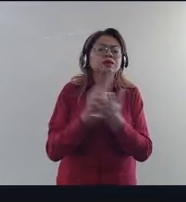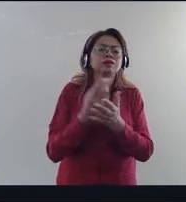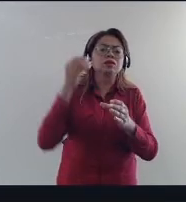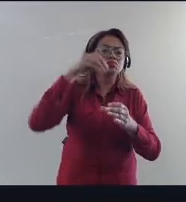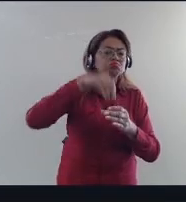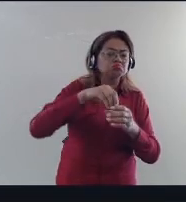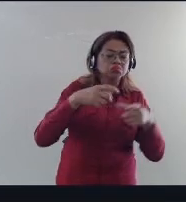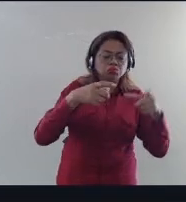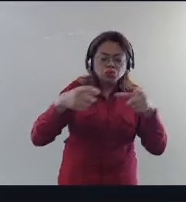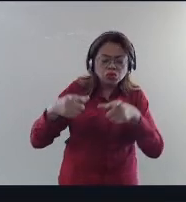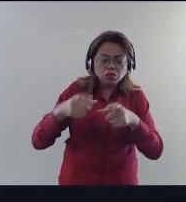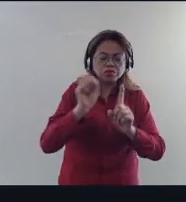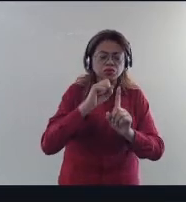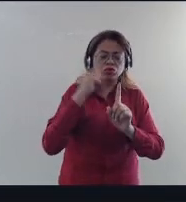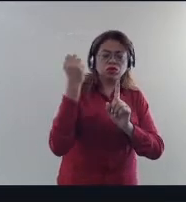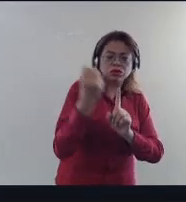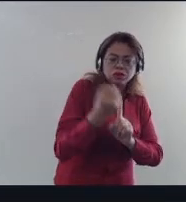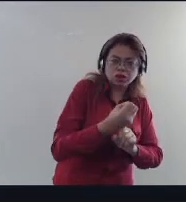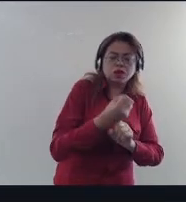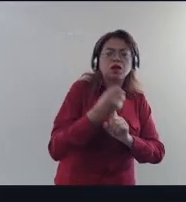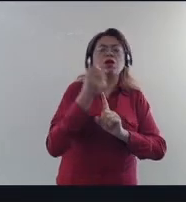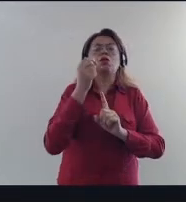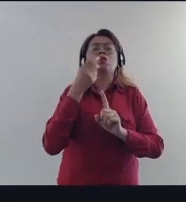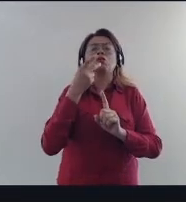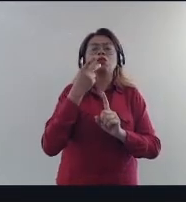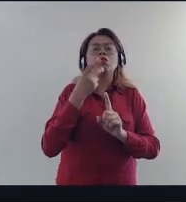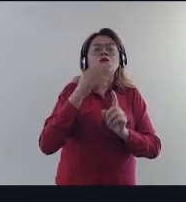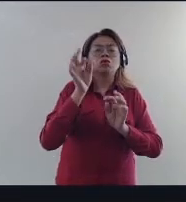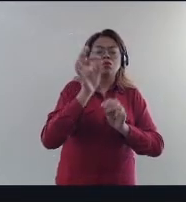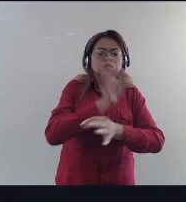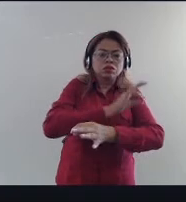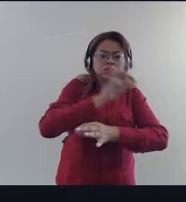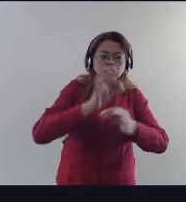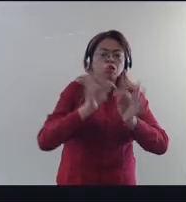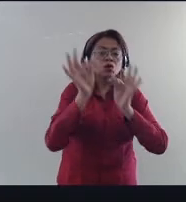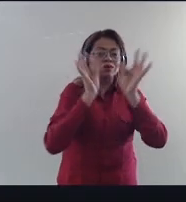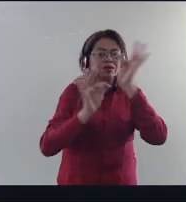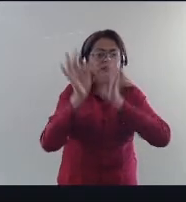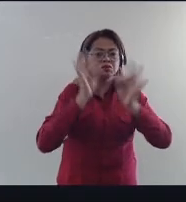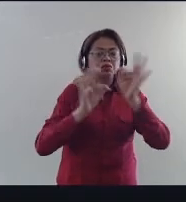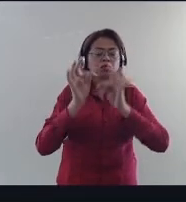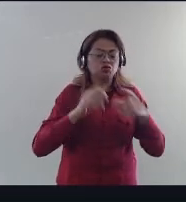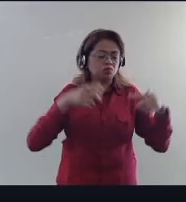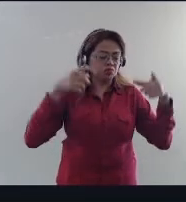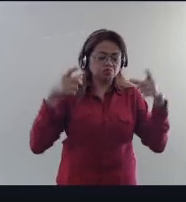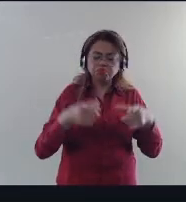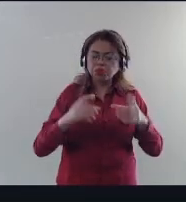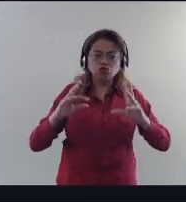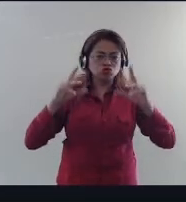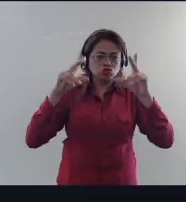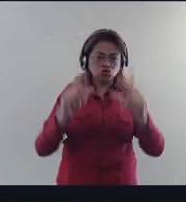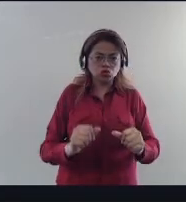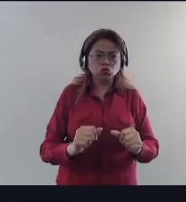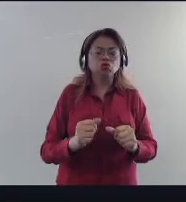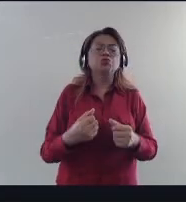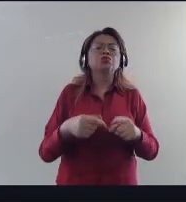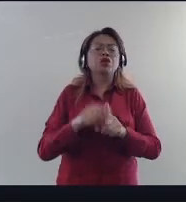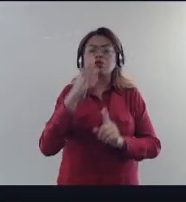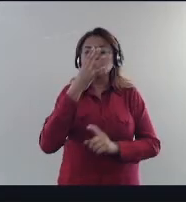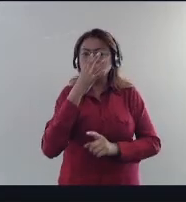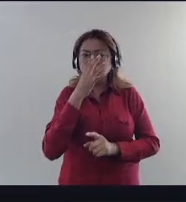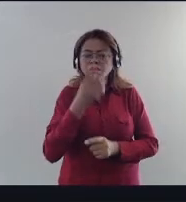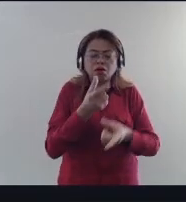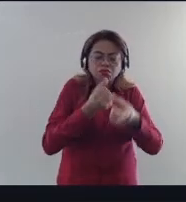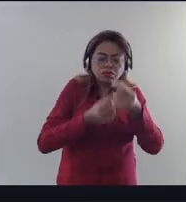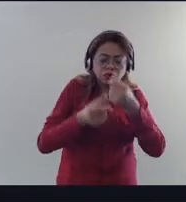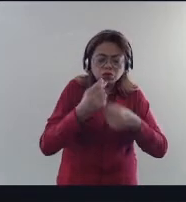tecnológico, ambiental, e aí não é só meio ambiente, é ambiente de negócios, é ambiente de tudo, tá? Econômico e político.